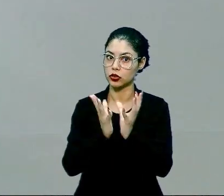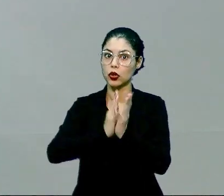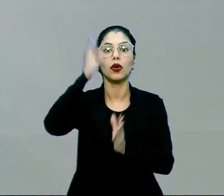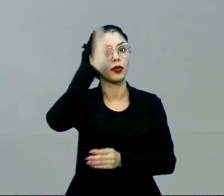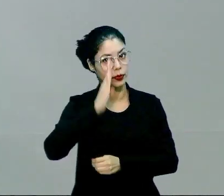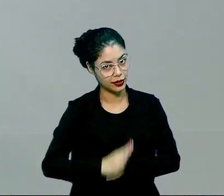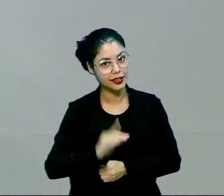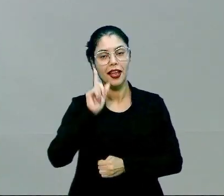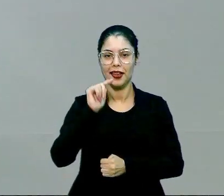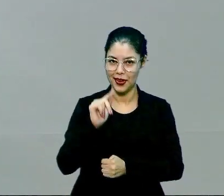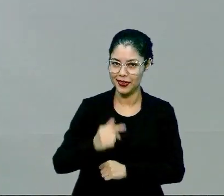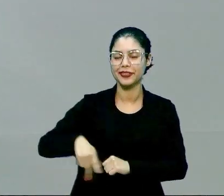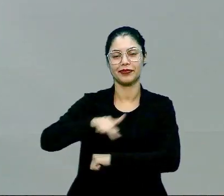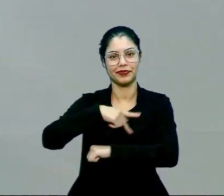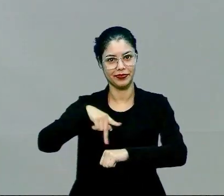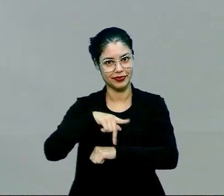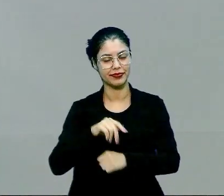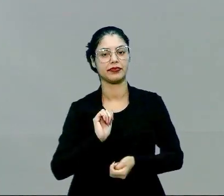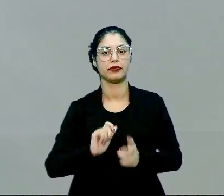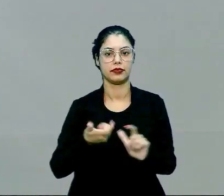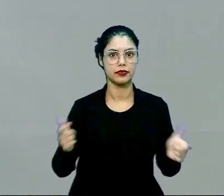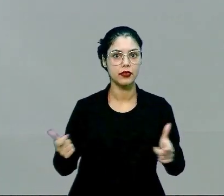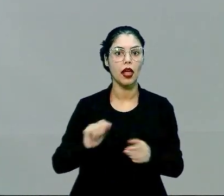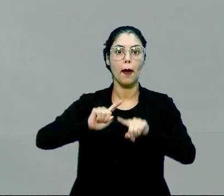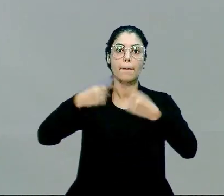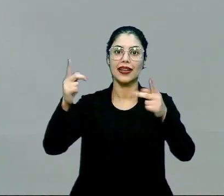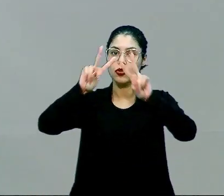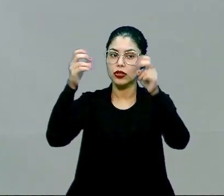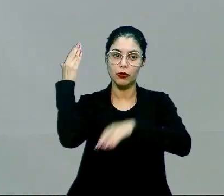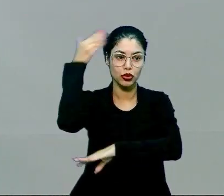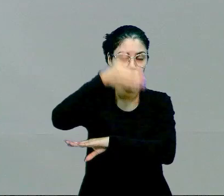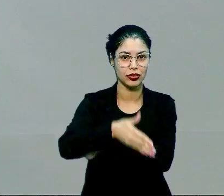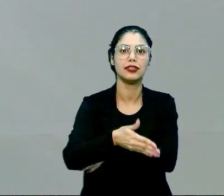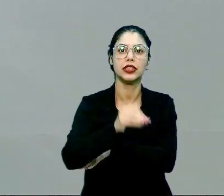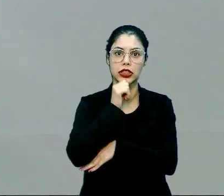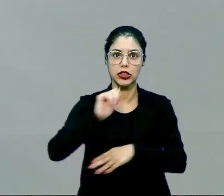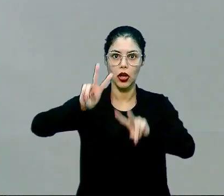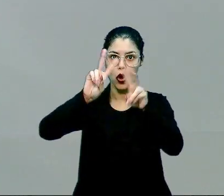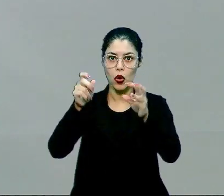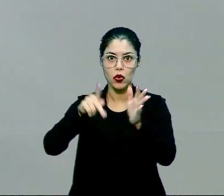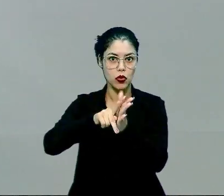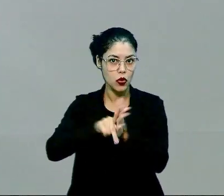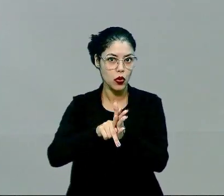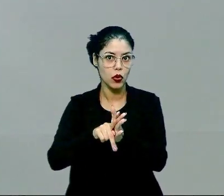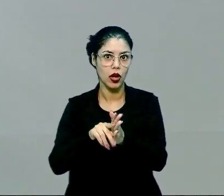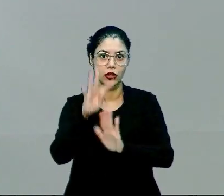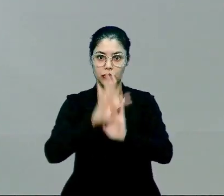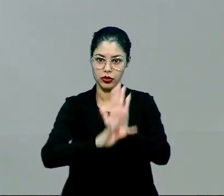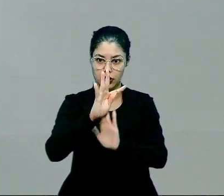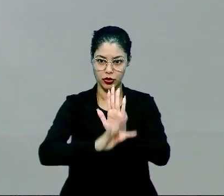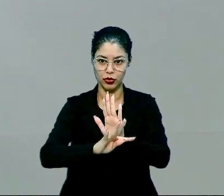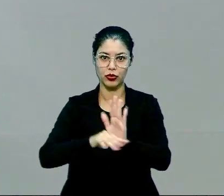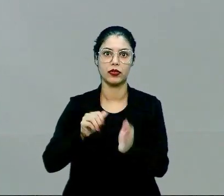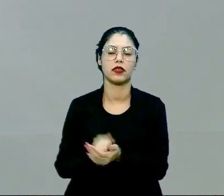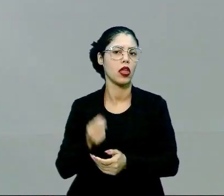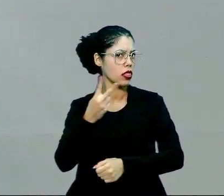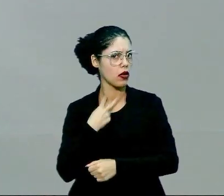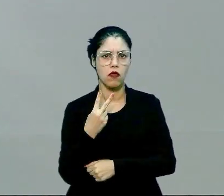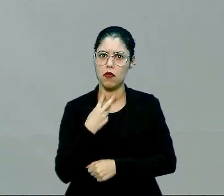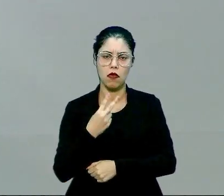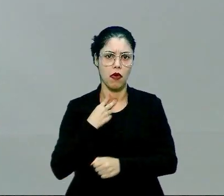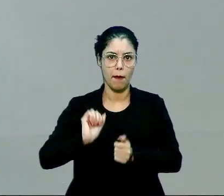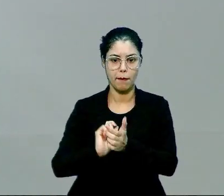O Brasil sim é o país do futebol, mas não foi abordado ou direcionado esse aspecto no texto. Então a gente não